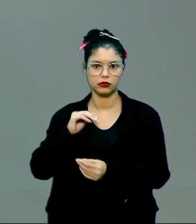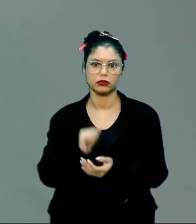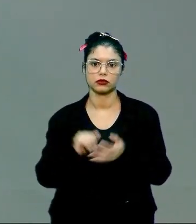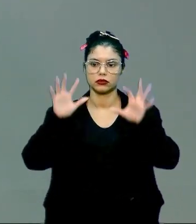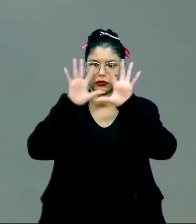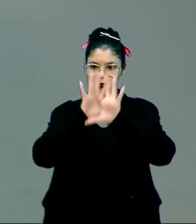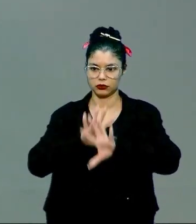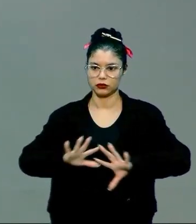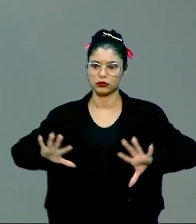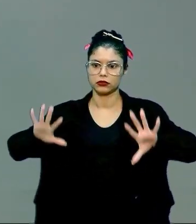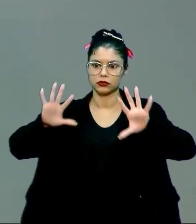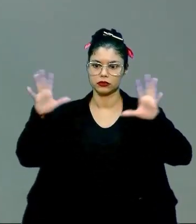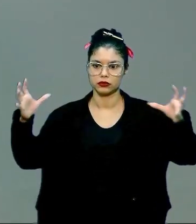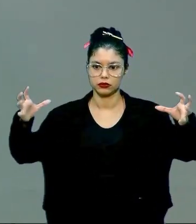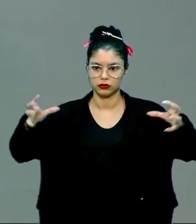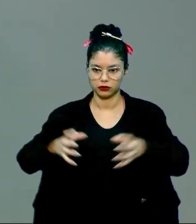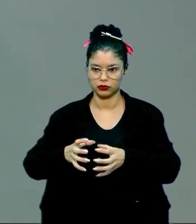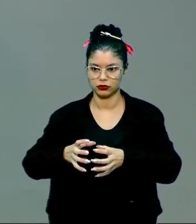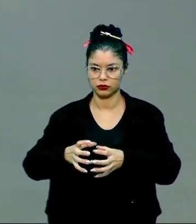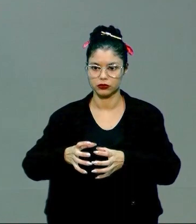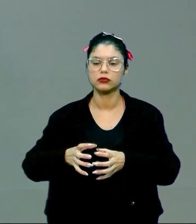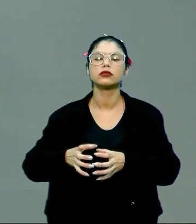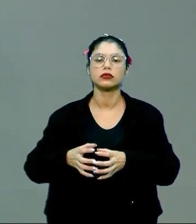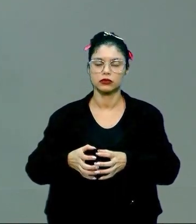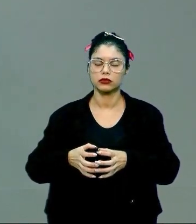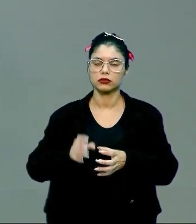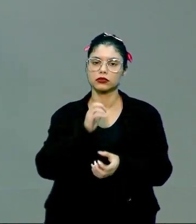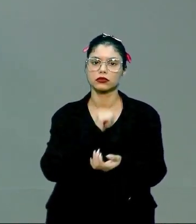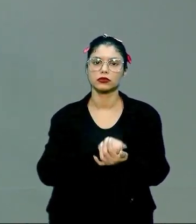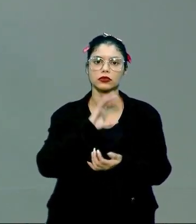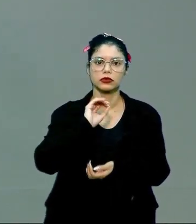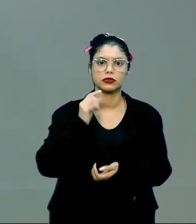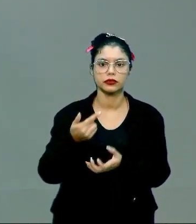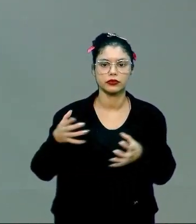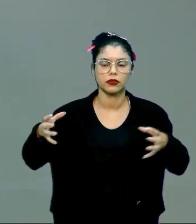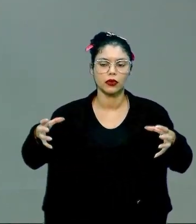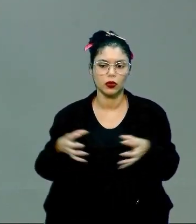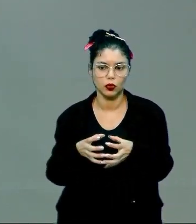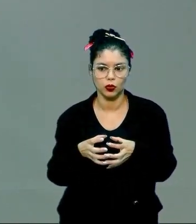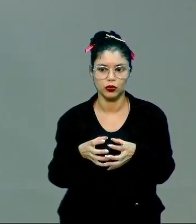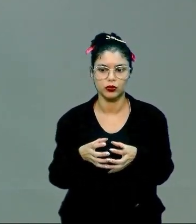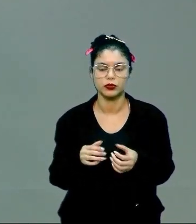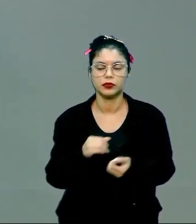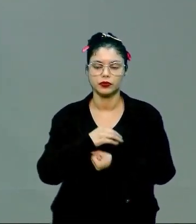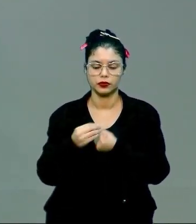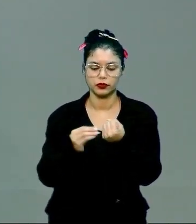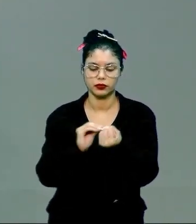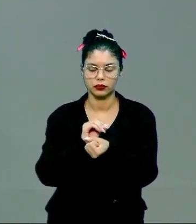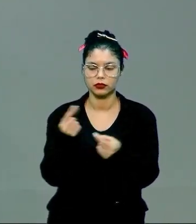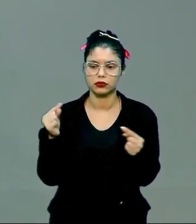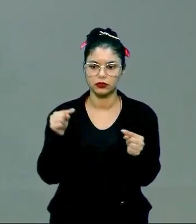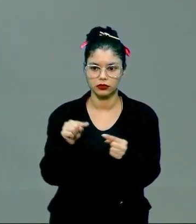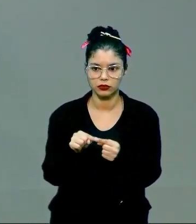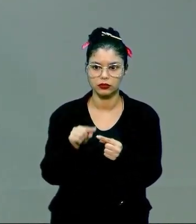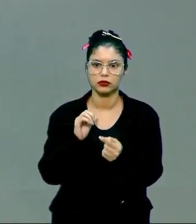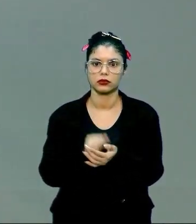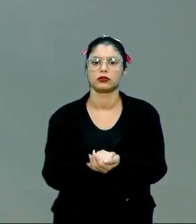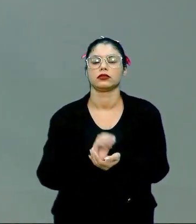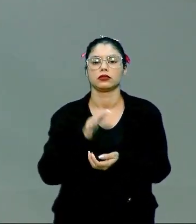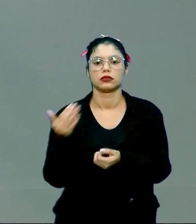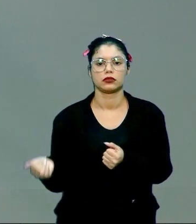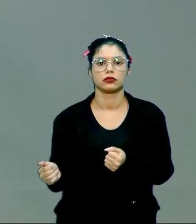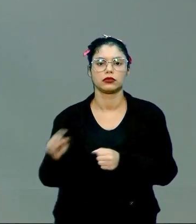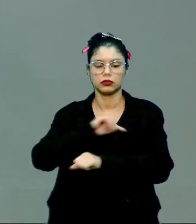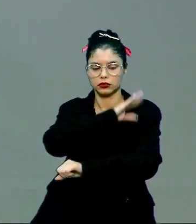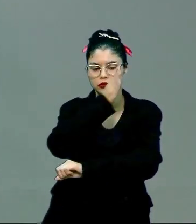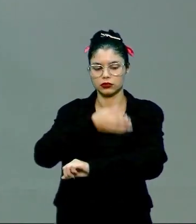ele é comprimido. As moléculas de gás oxigênio estão próximas. Mas, ao subir uma montanha, o